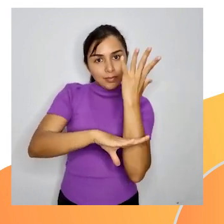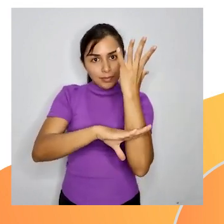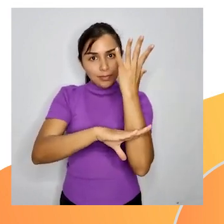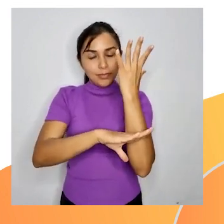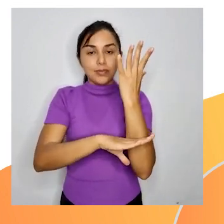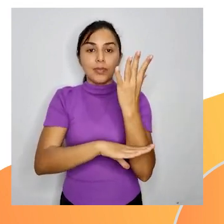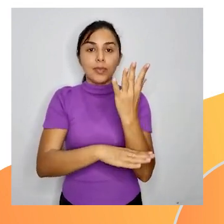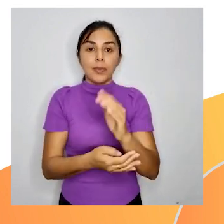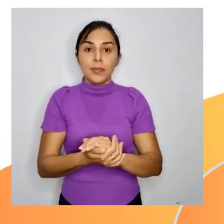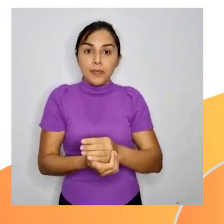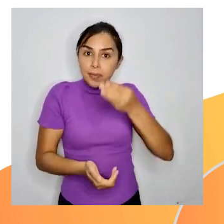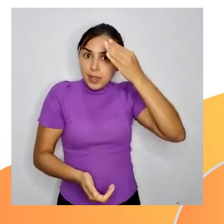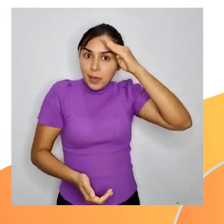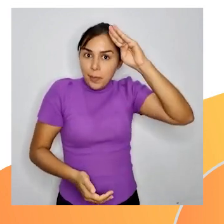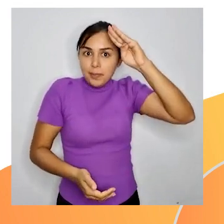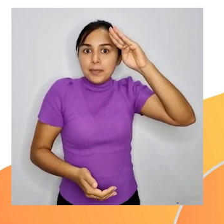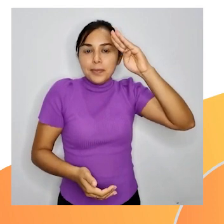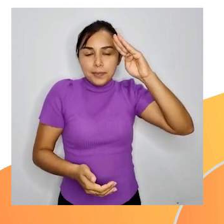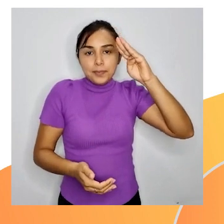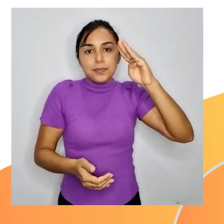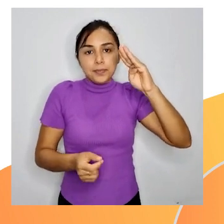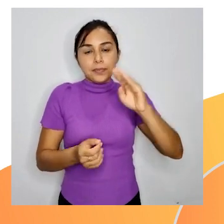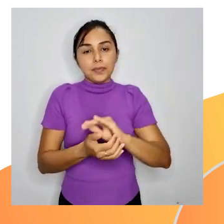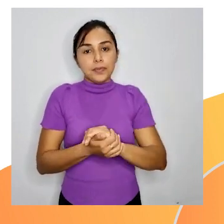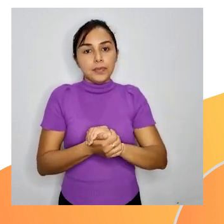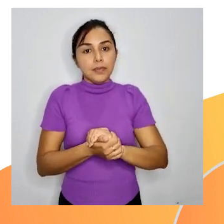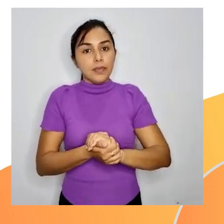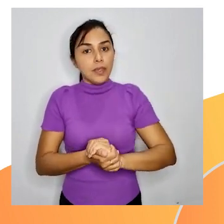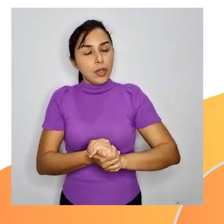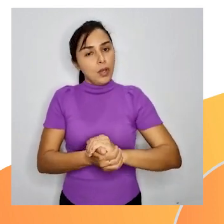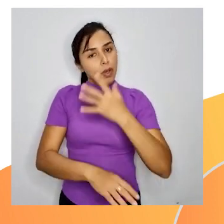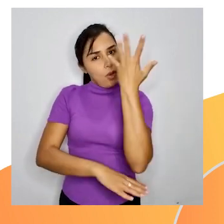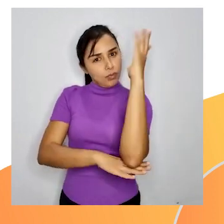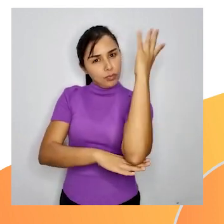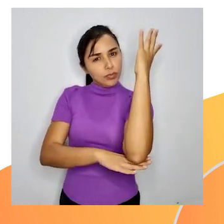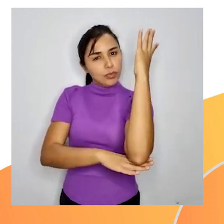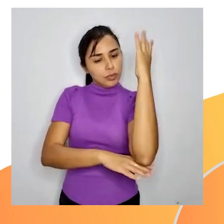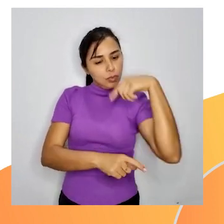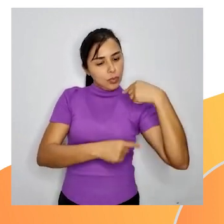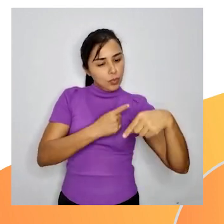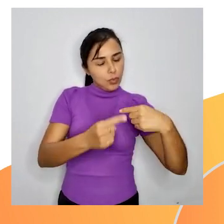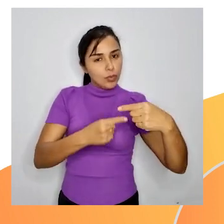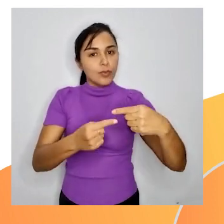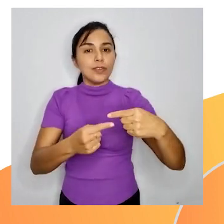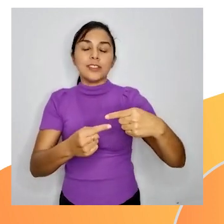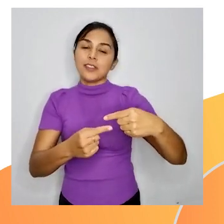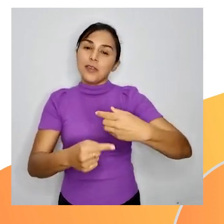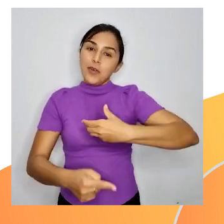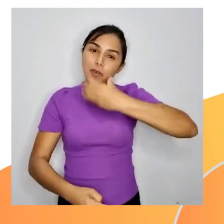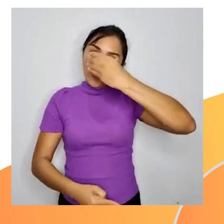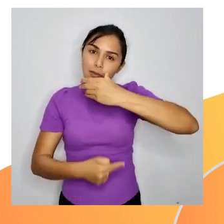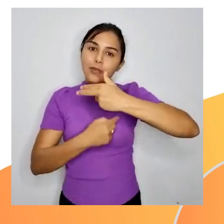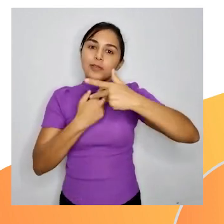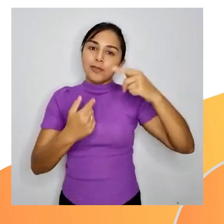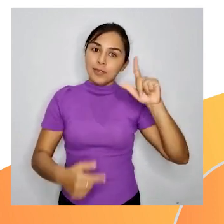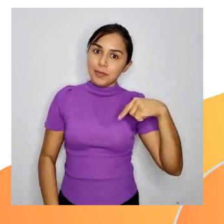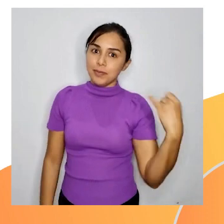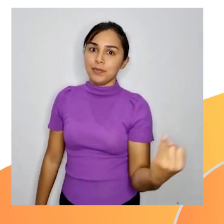principal fonte de dispersão e justamente a perpetuação da espécie, o fruto é um elemento muito relevante.